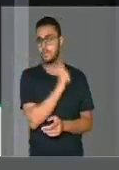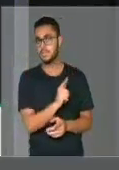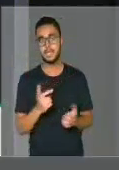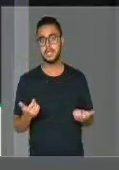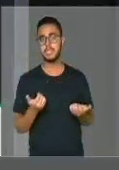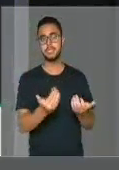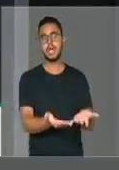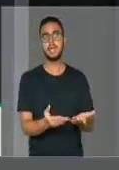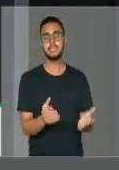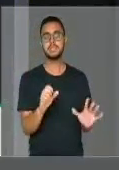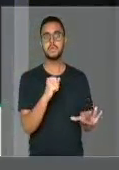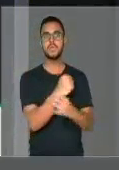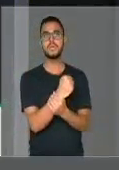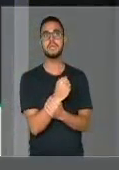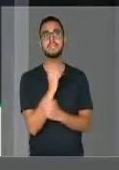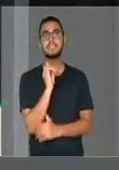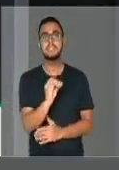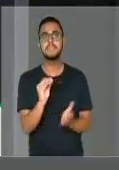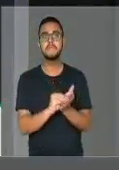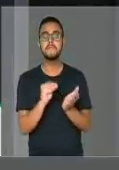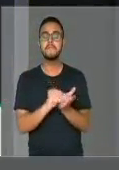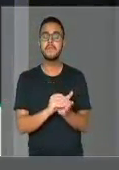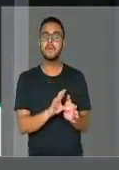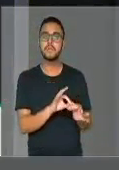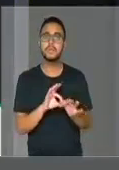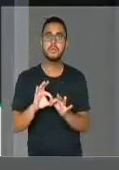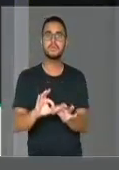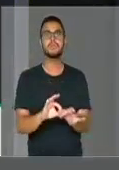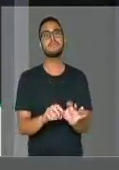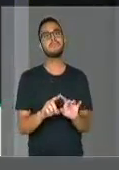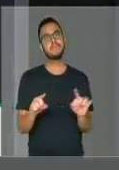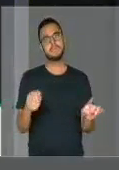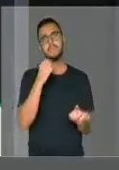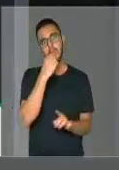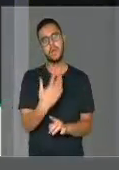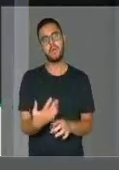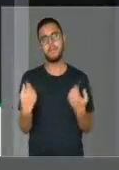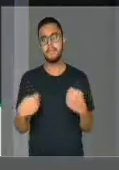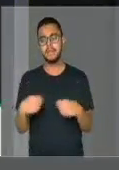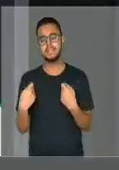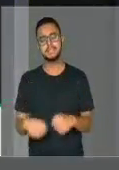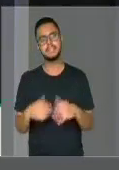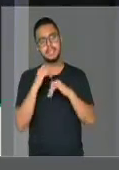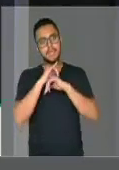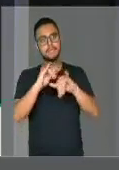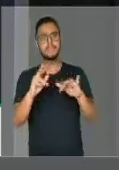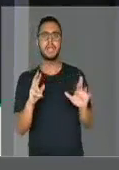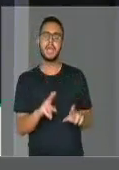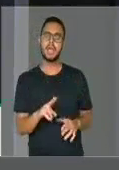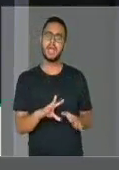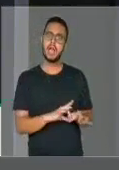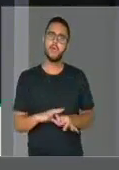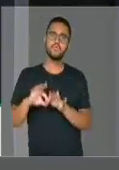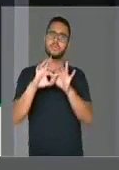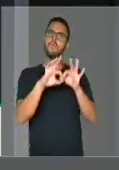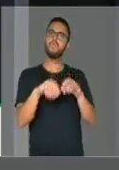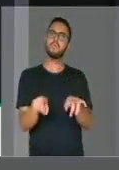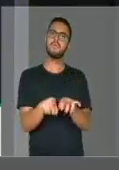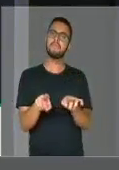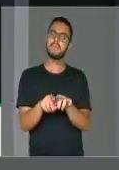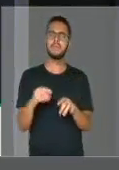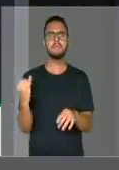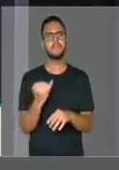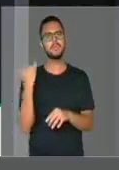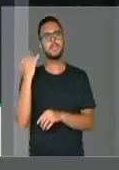a união de todos. E é bom que se reconheça que a união também tem um papel decisivo no combate